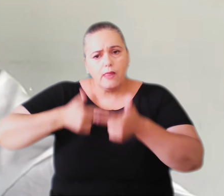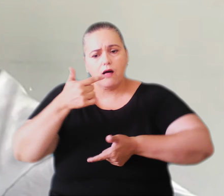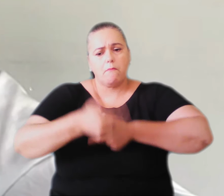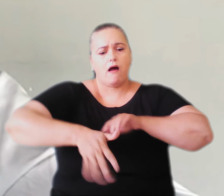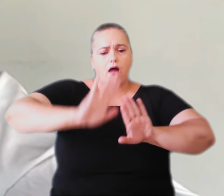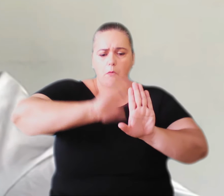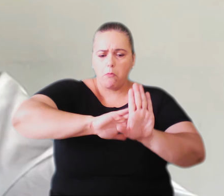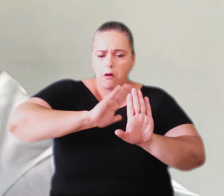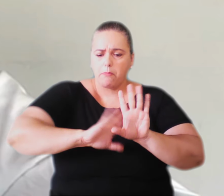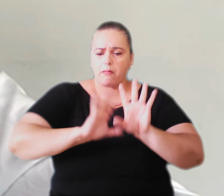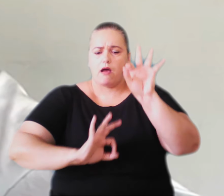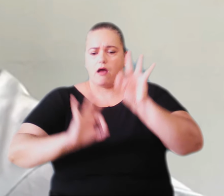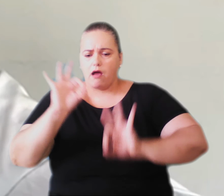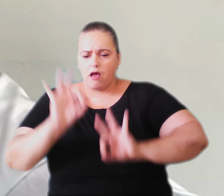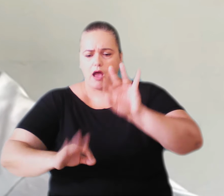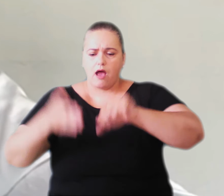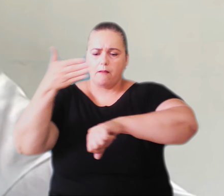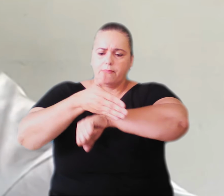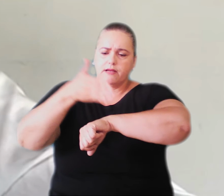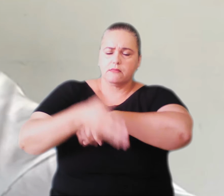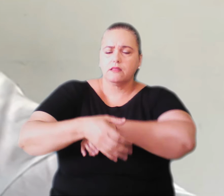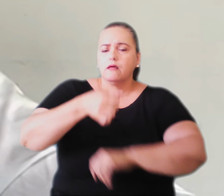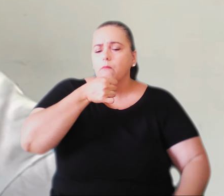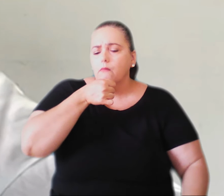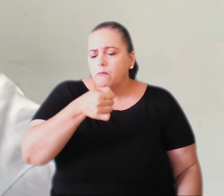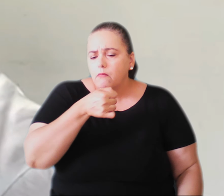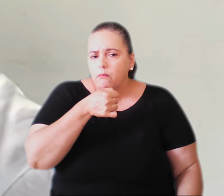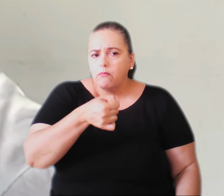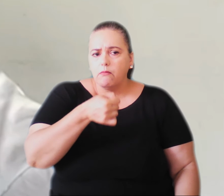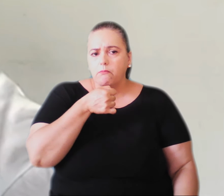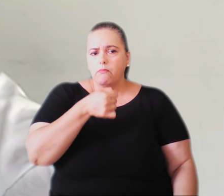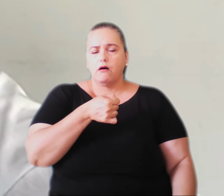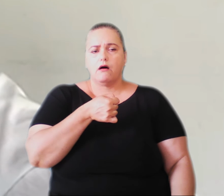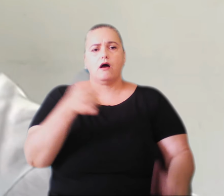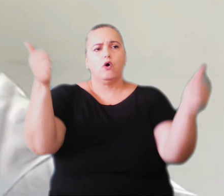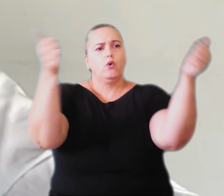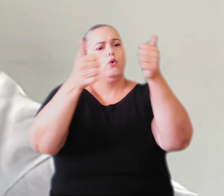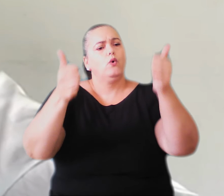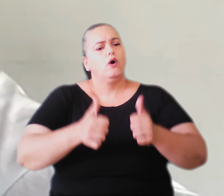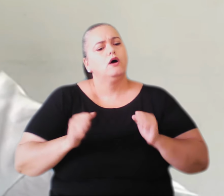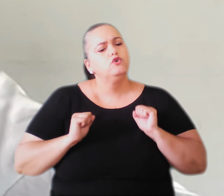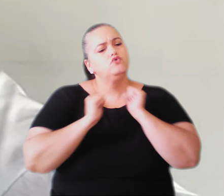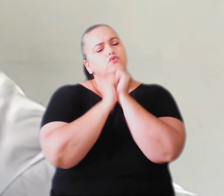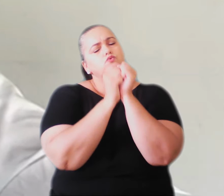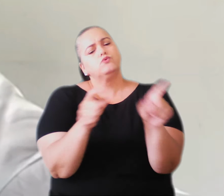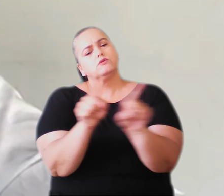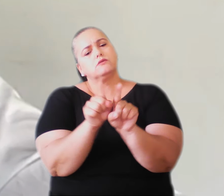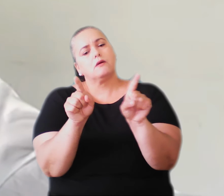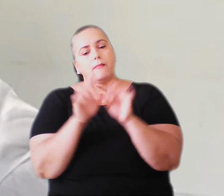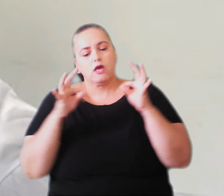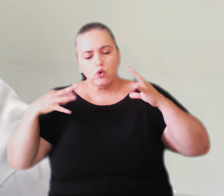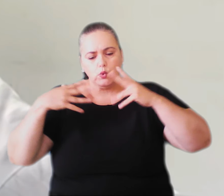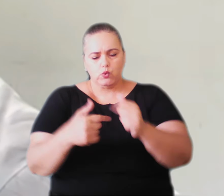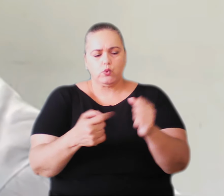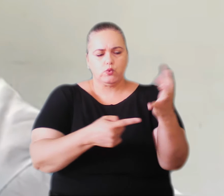fizeram, a coordenação, a participação nos áudios, toda a participação figurativa conosco também e com todos os artistas,